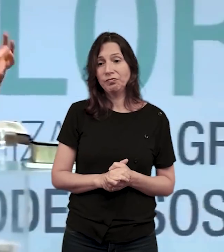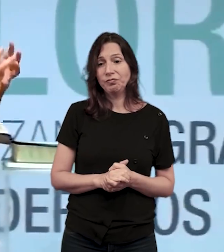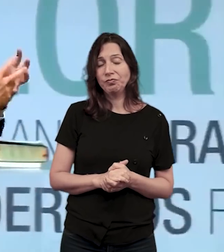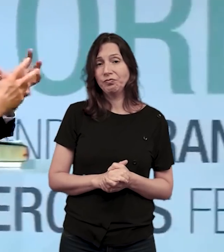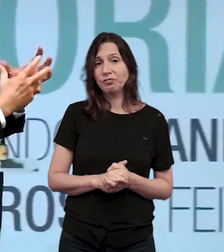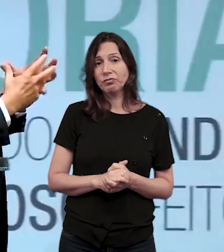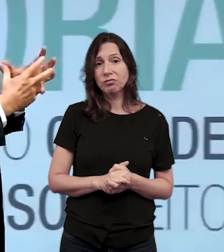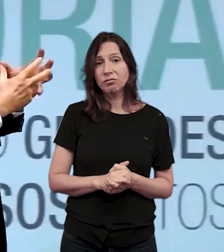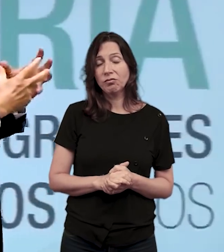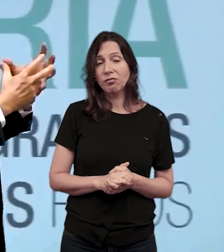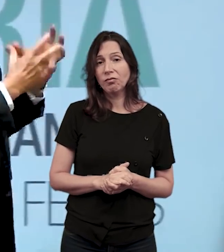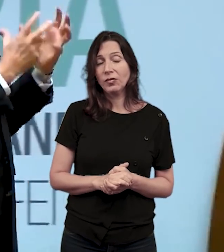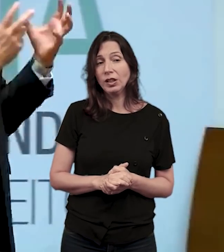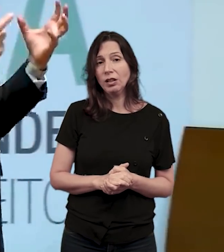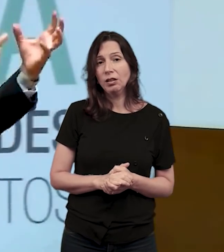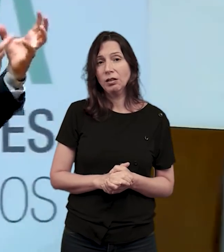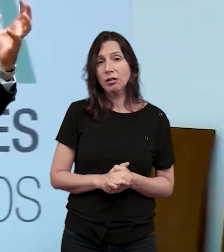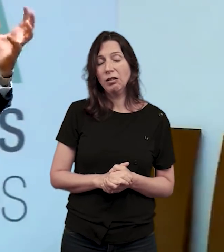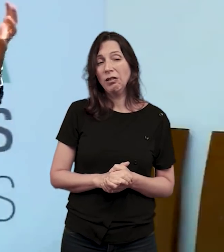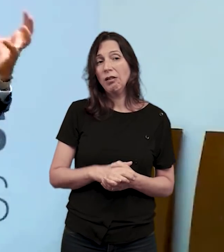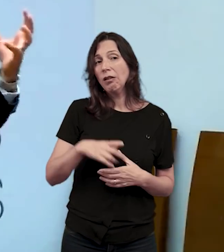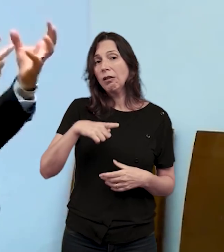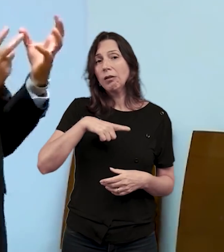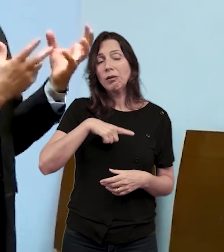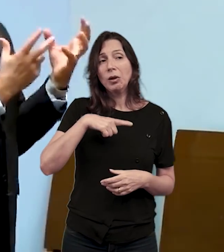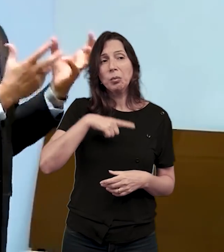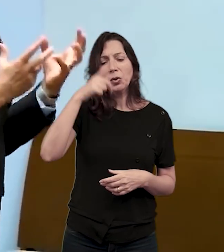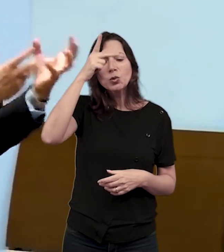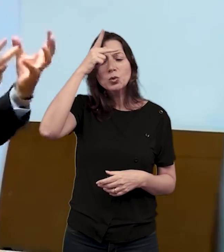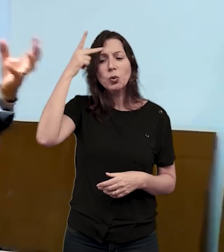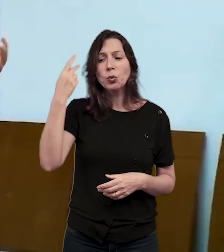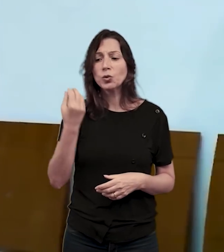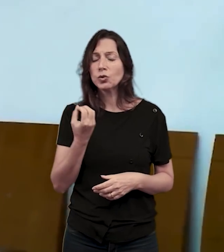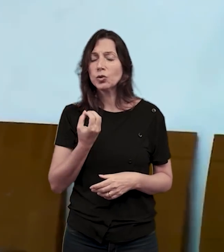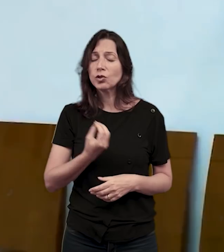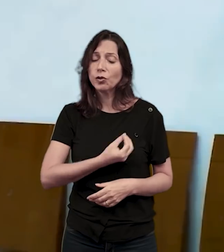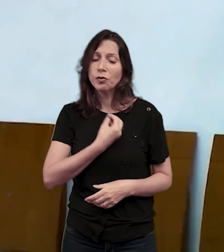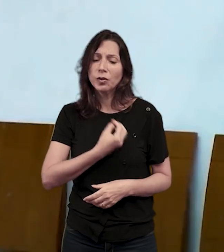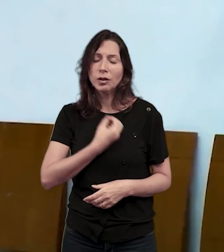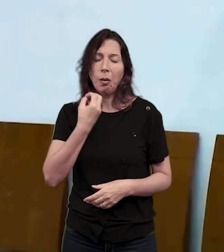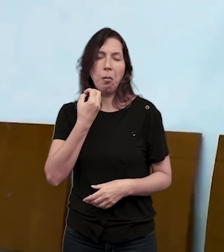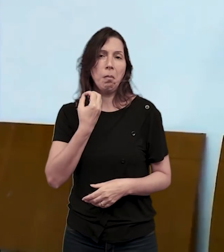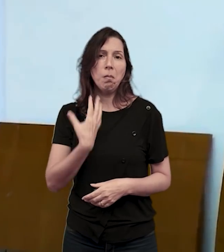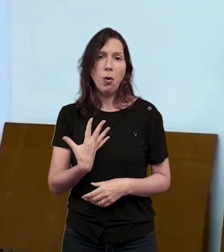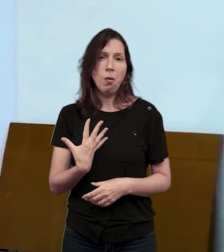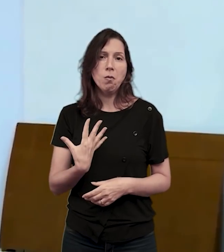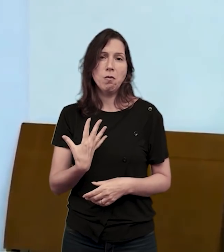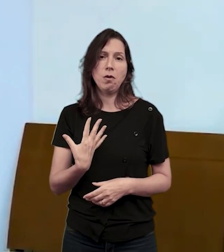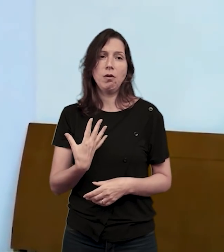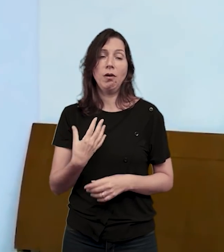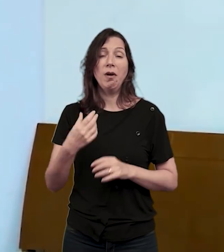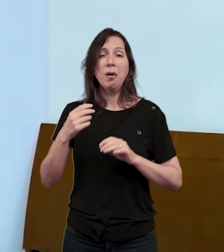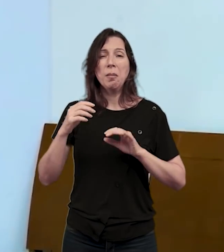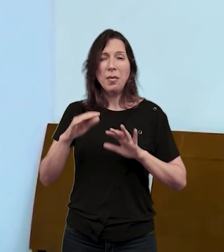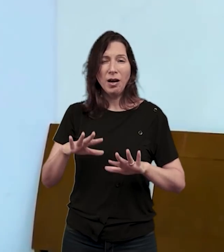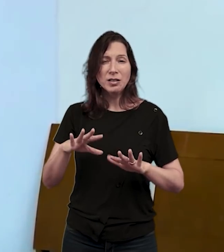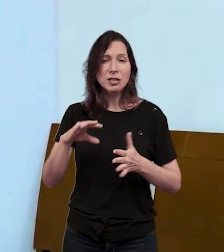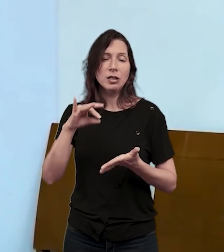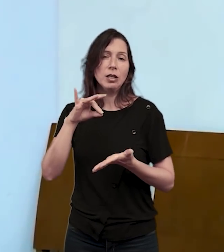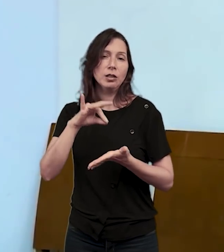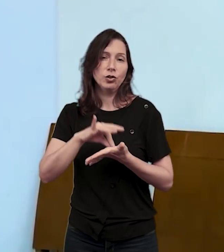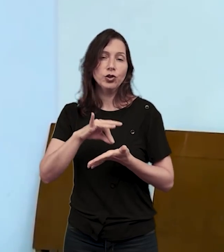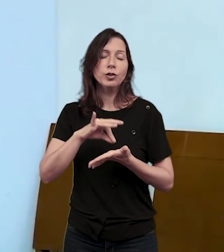Tem gente aí que está com tudo que o mundo pode oferecer de prazeres e delícias, e a vida é um vazio